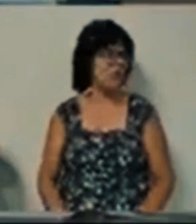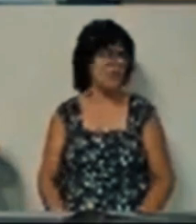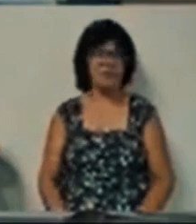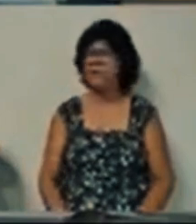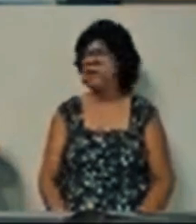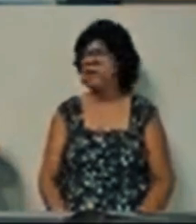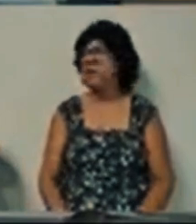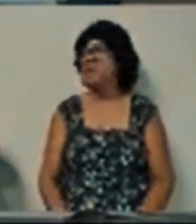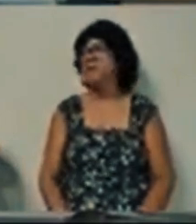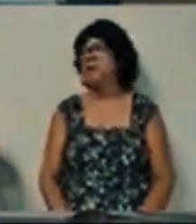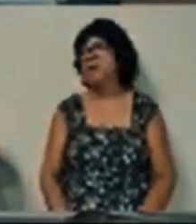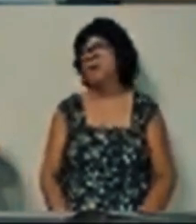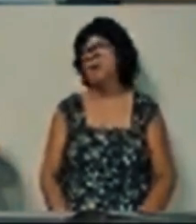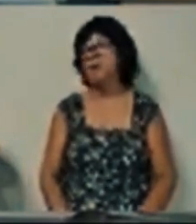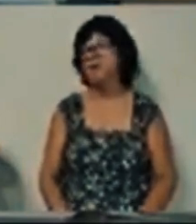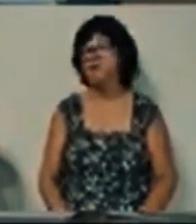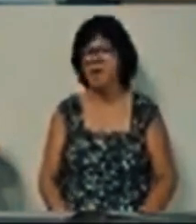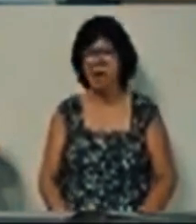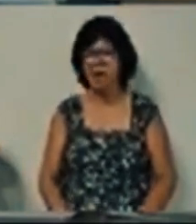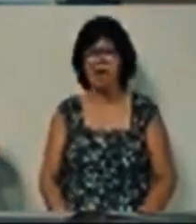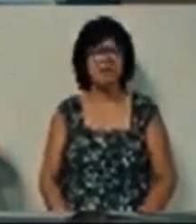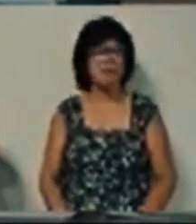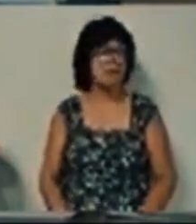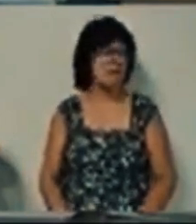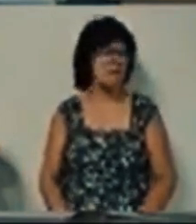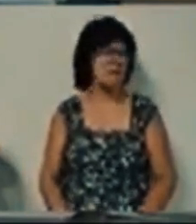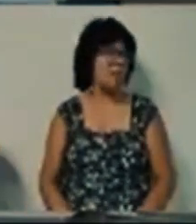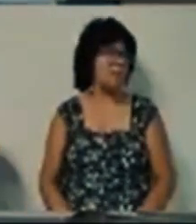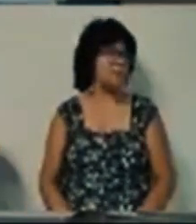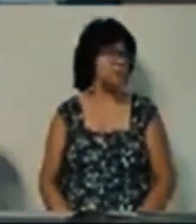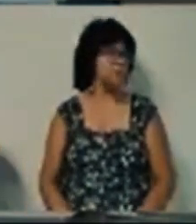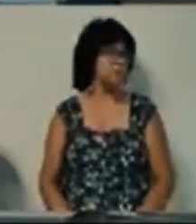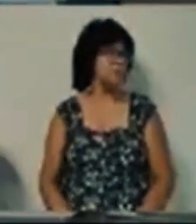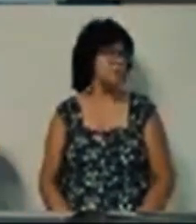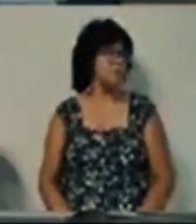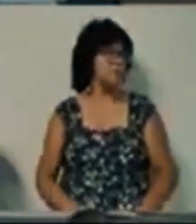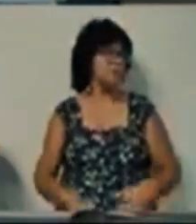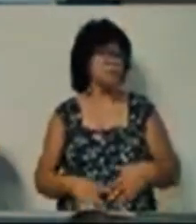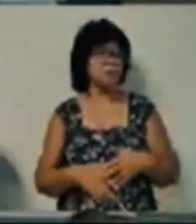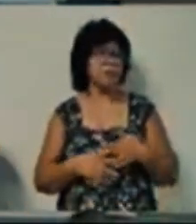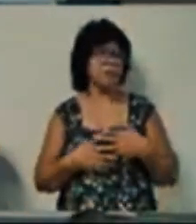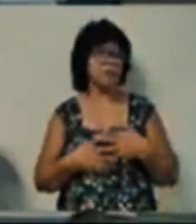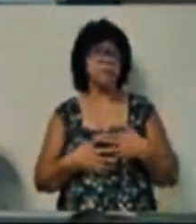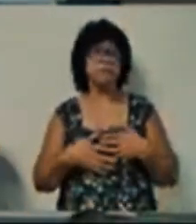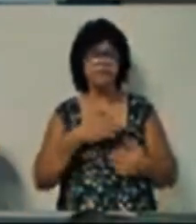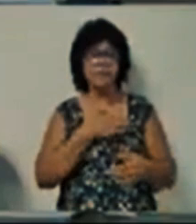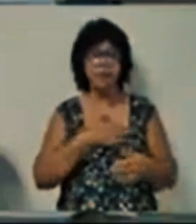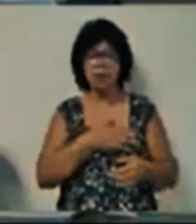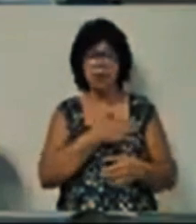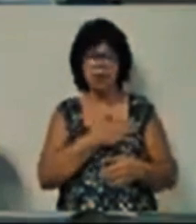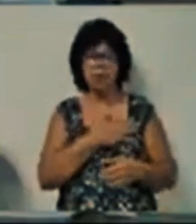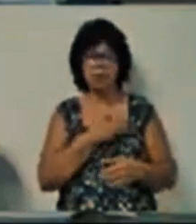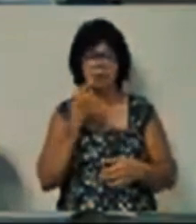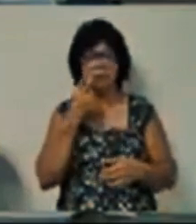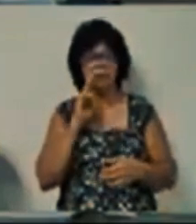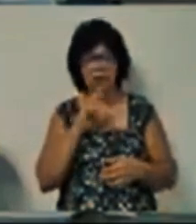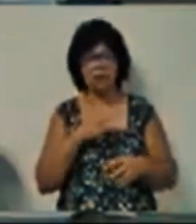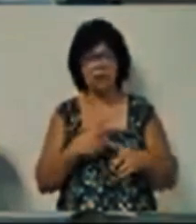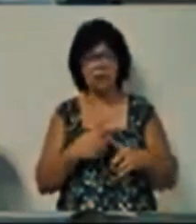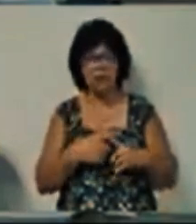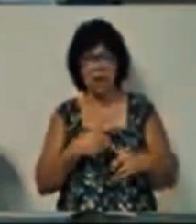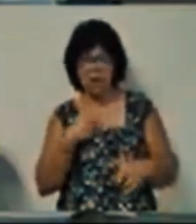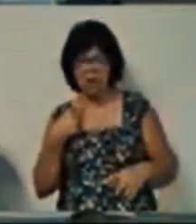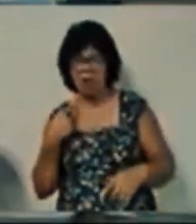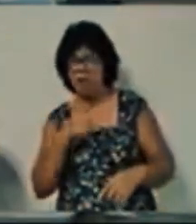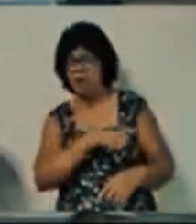está comprometida com evangelismo, discipulado e missões. E isso